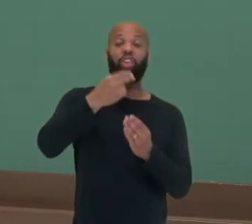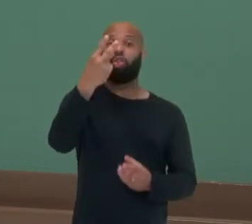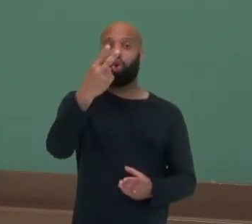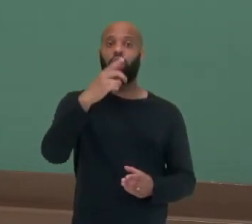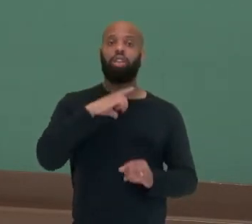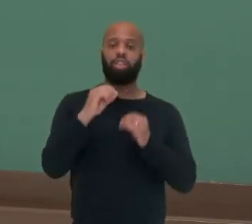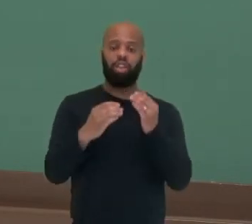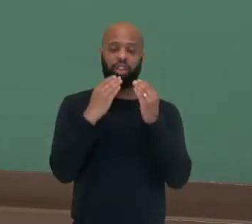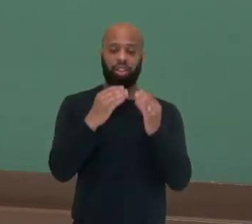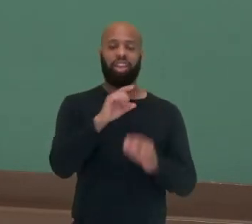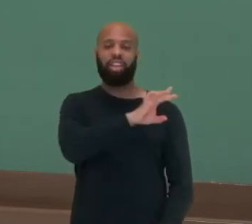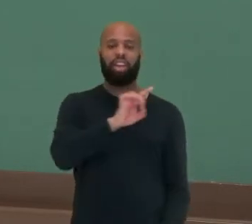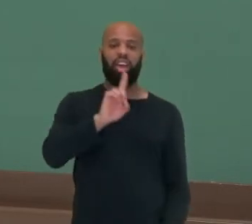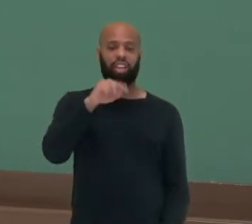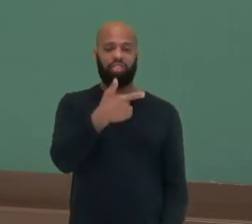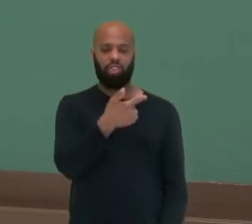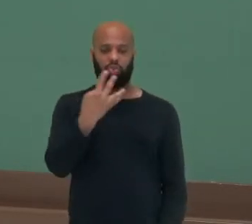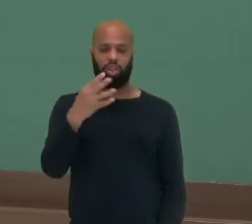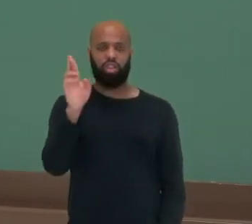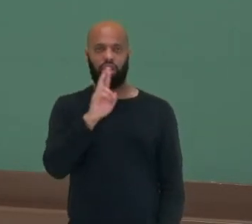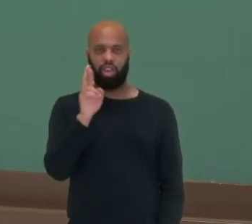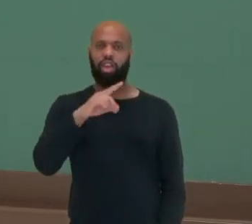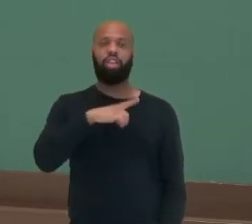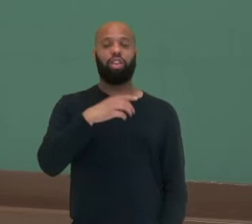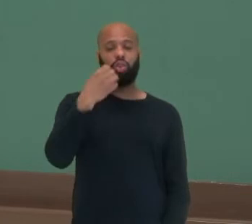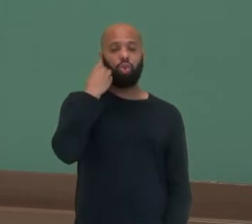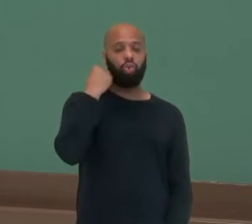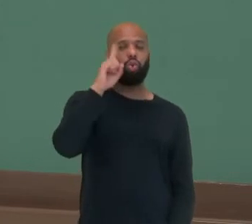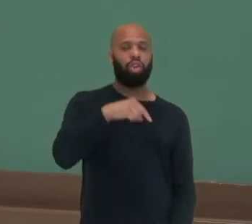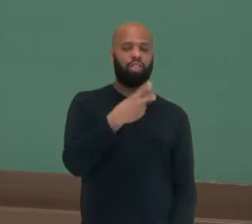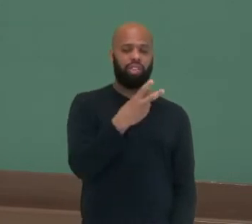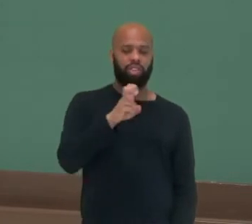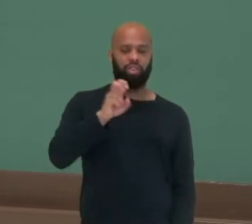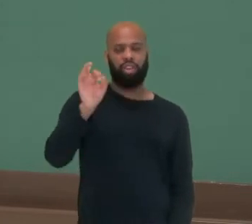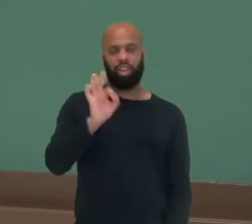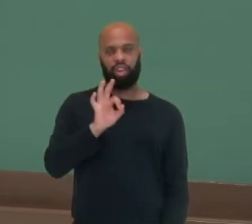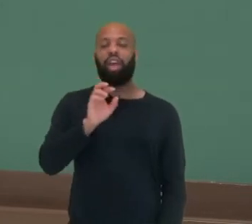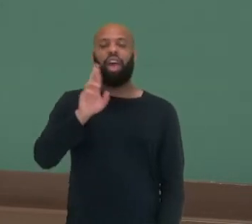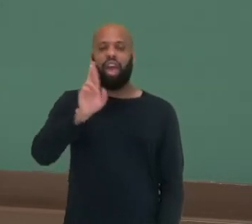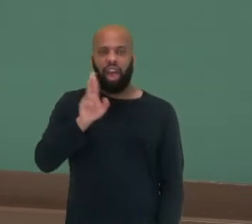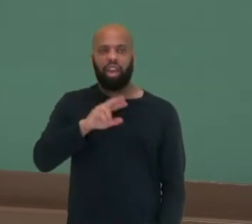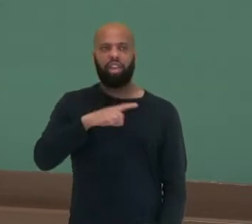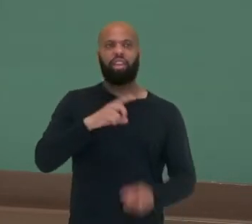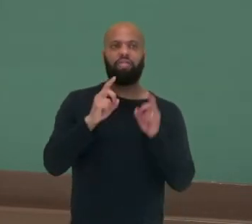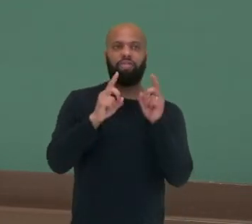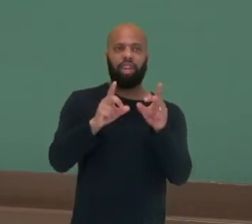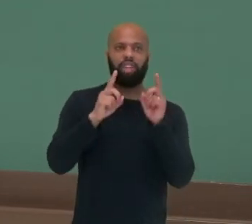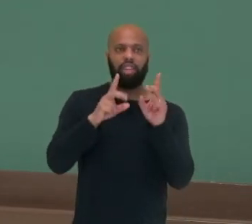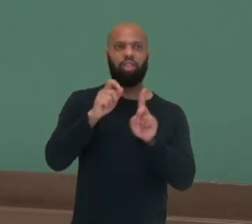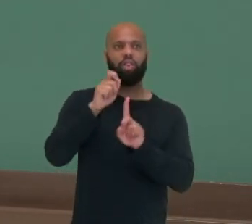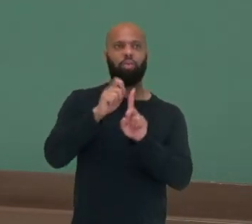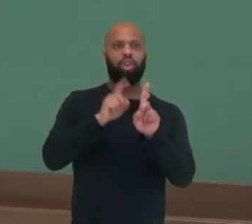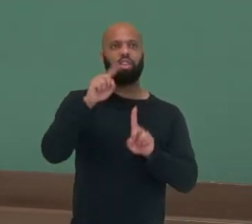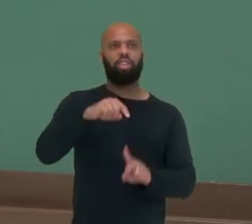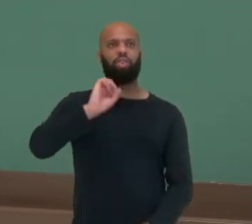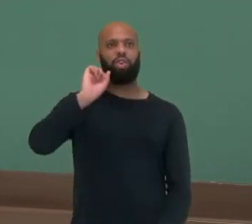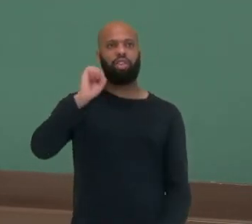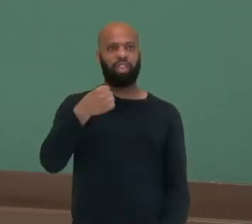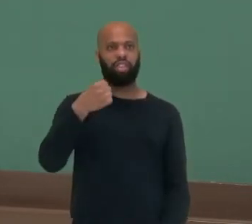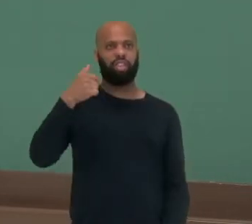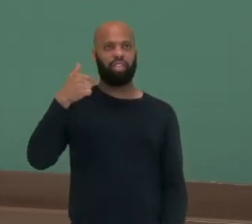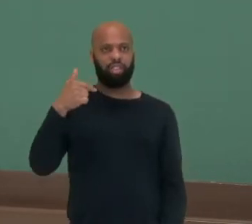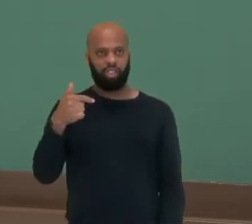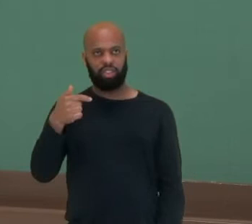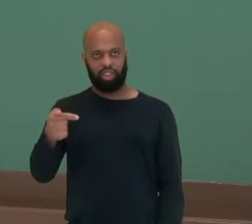unitário R$24, a margem de lucro vai ser 25 e as unidades vendidas no mês vai ser 87.